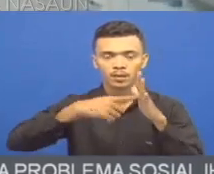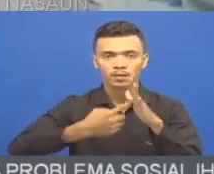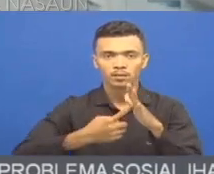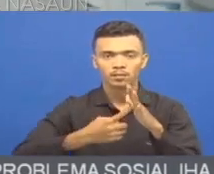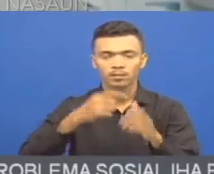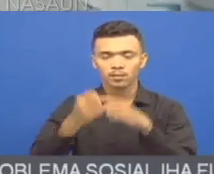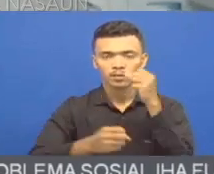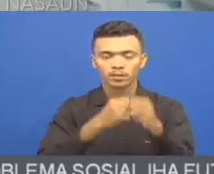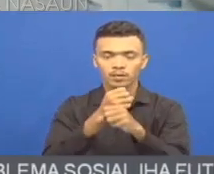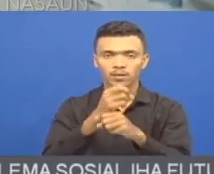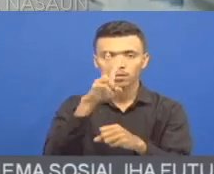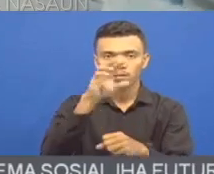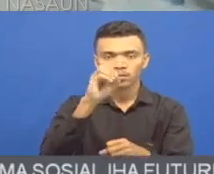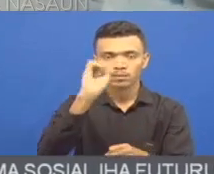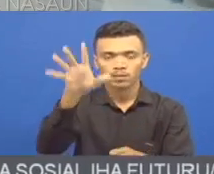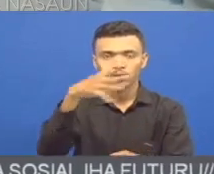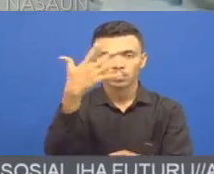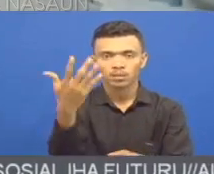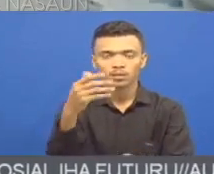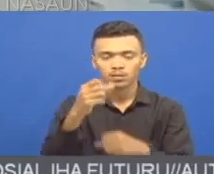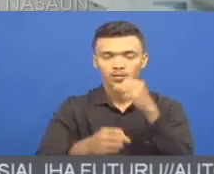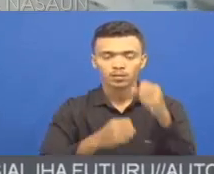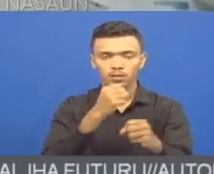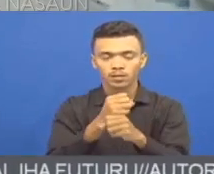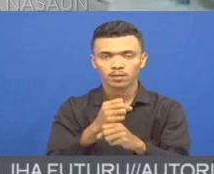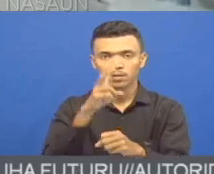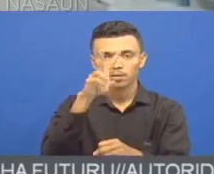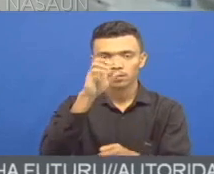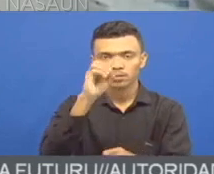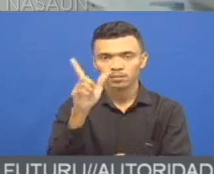2015, tô mais